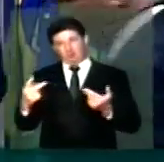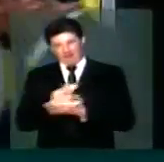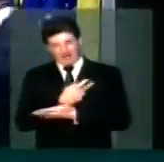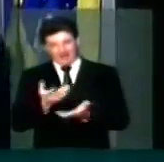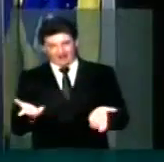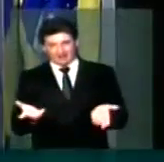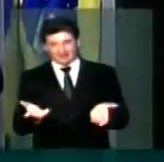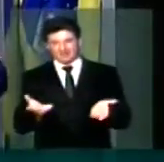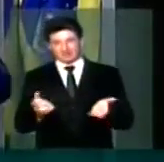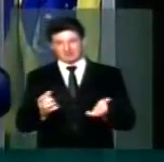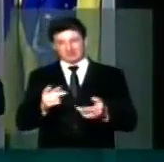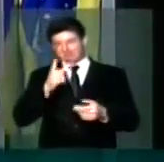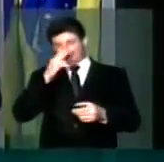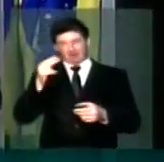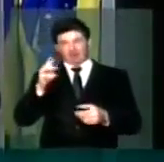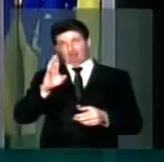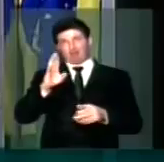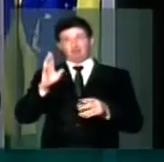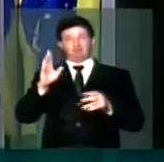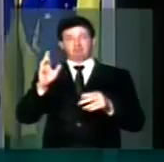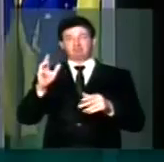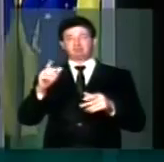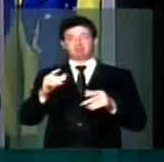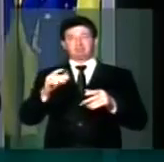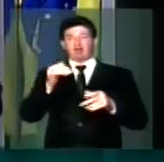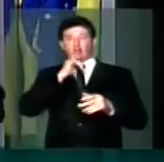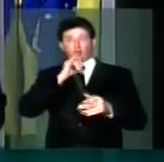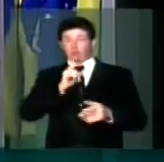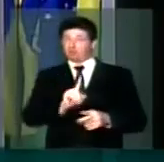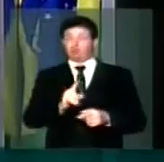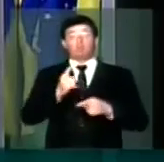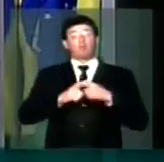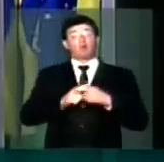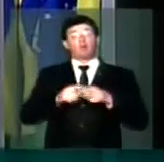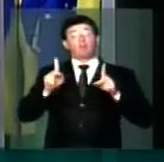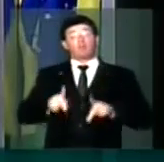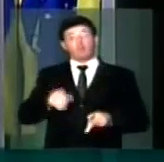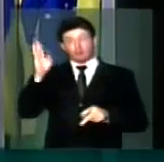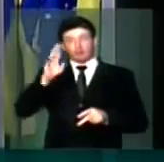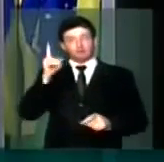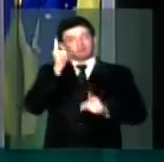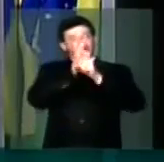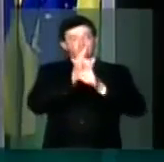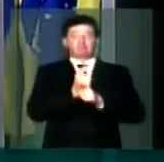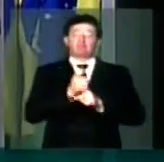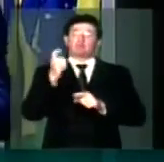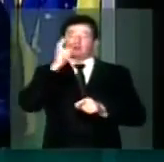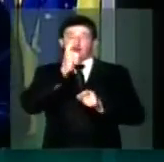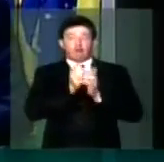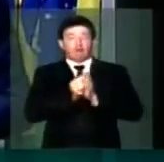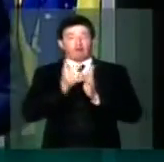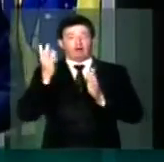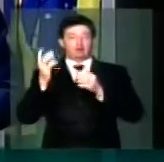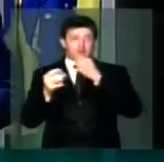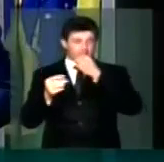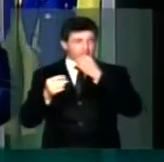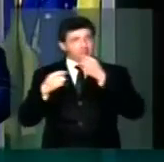se dão porque os brasileiros identificaram um conjunto de mentiras que eu poderia